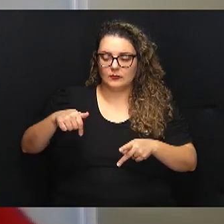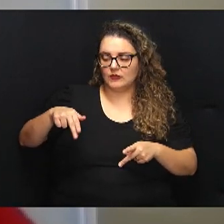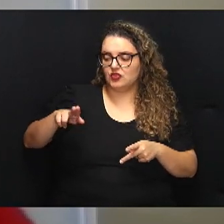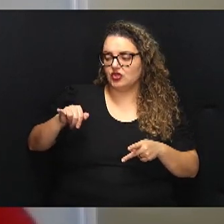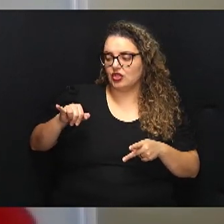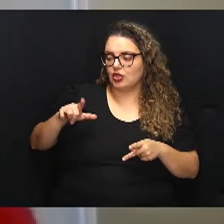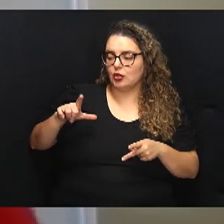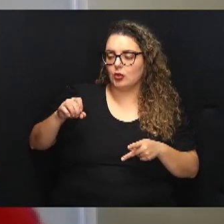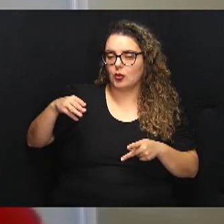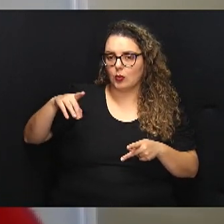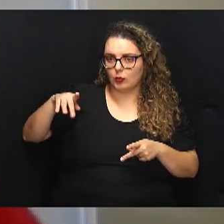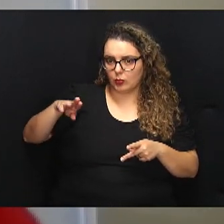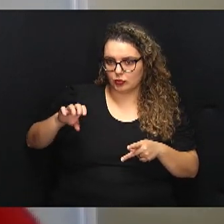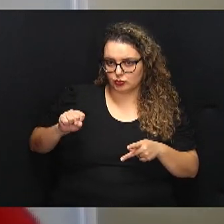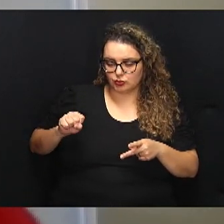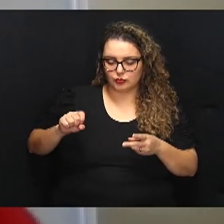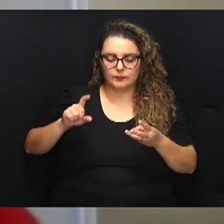quilombos,